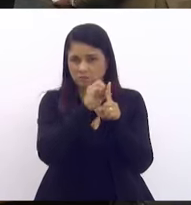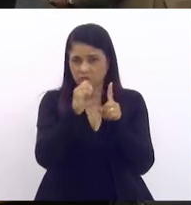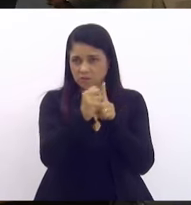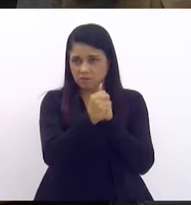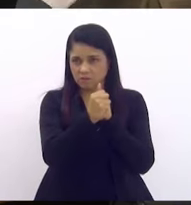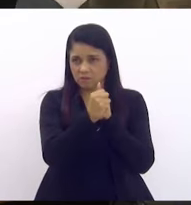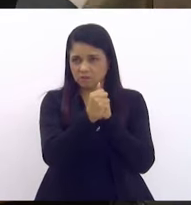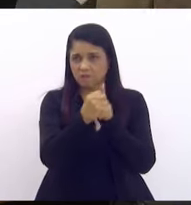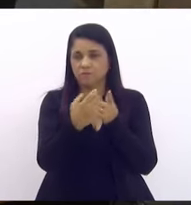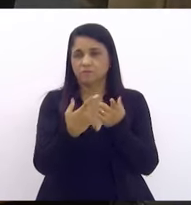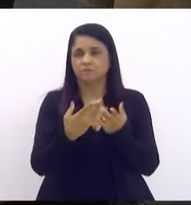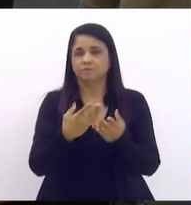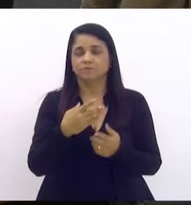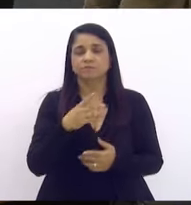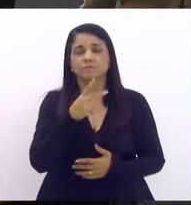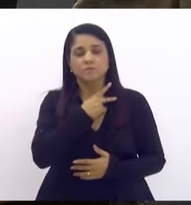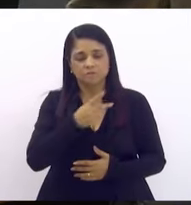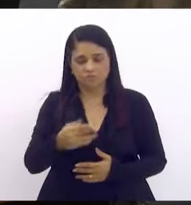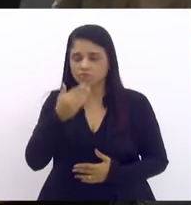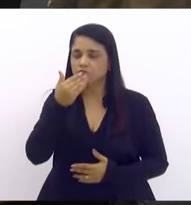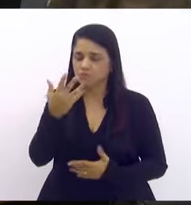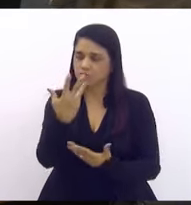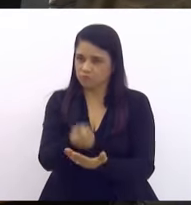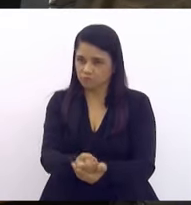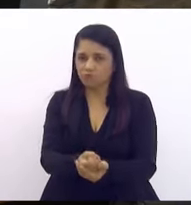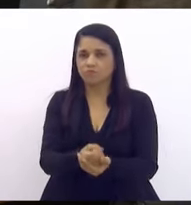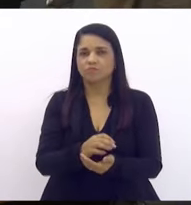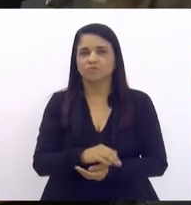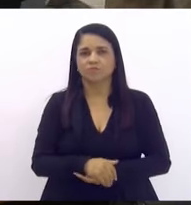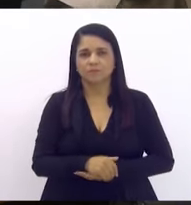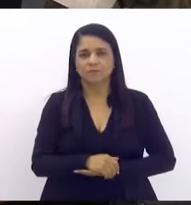Social presidência defere o pedido de vossa